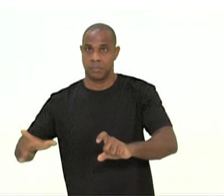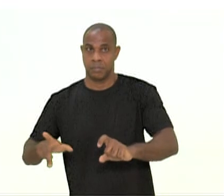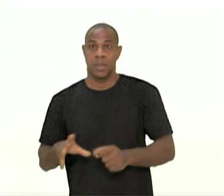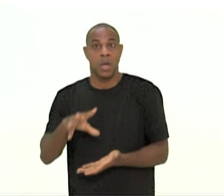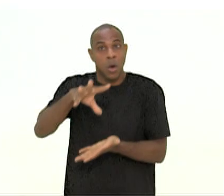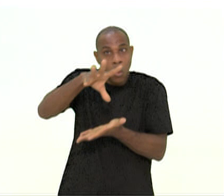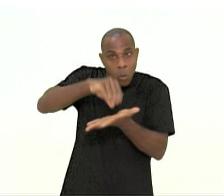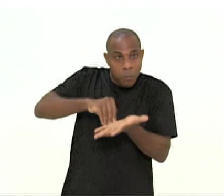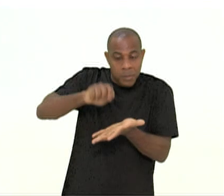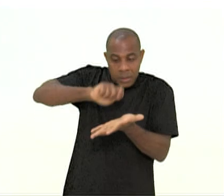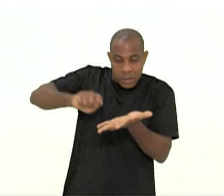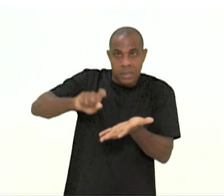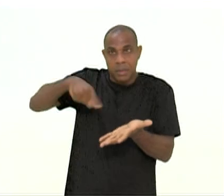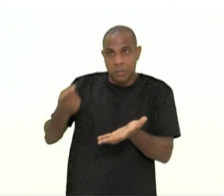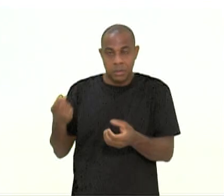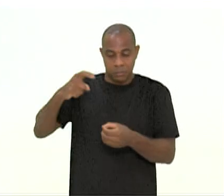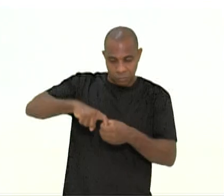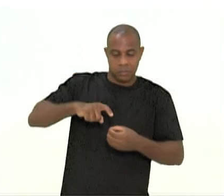volta.